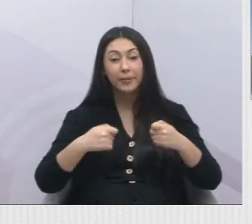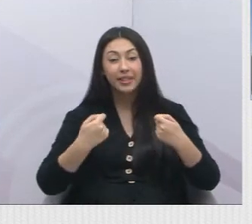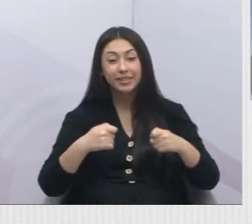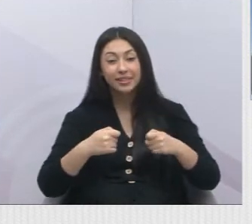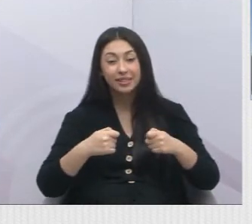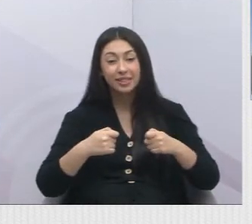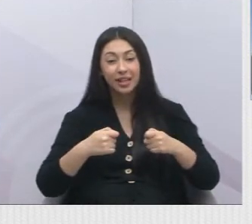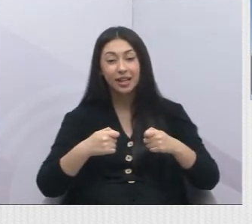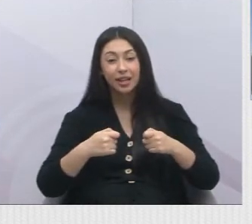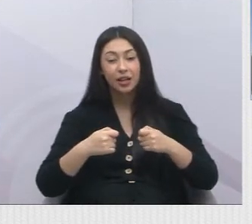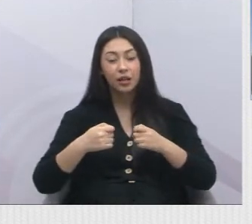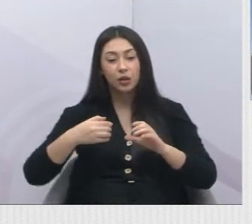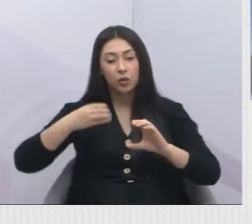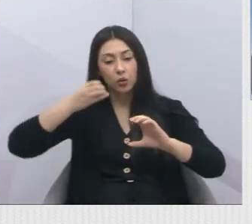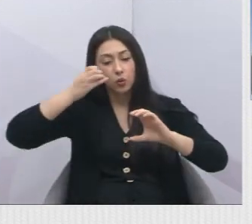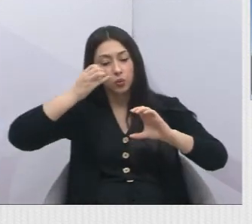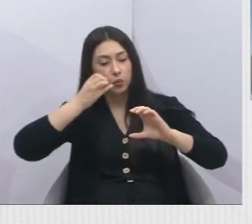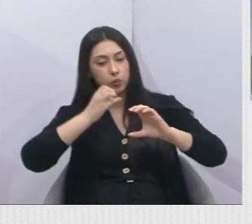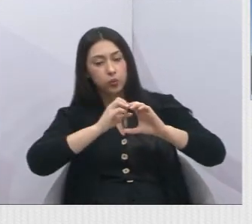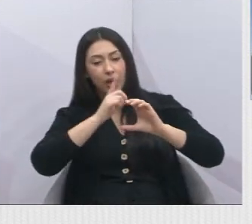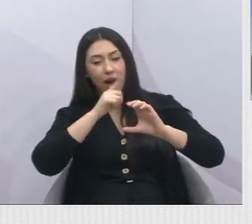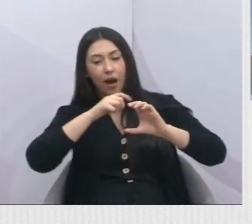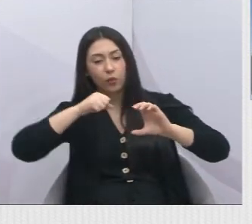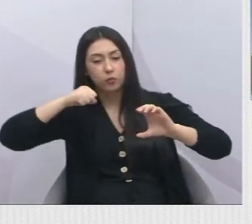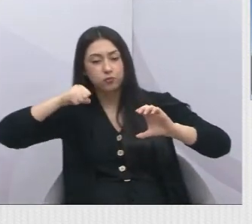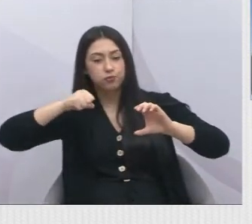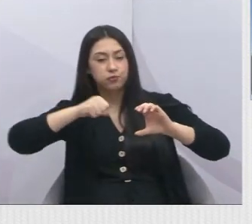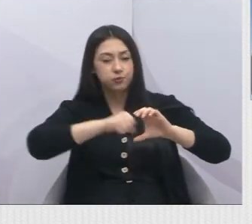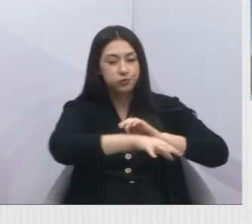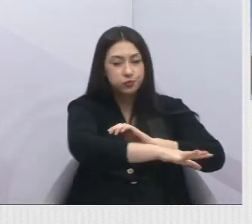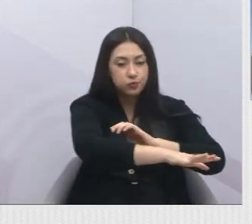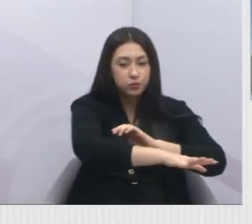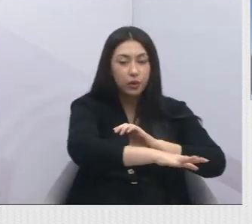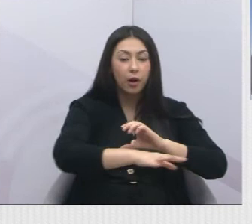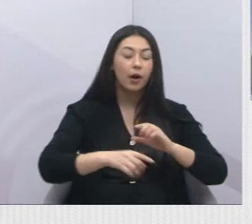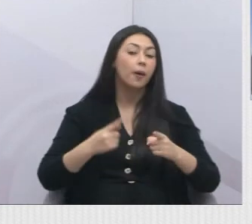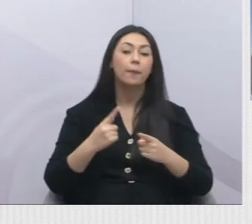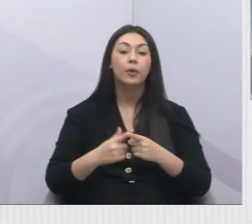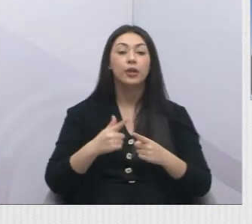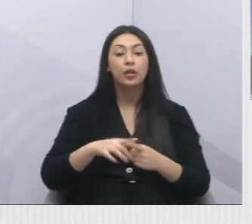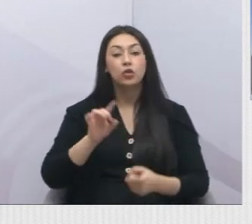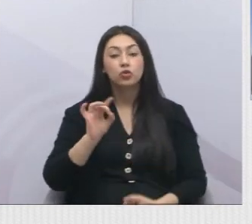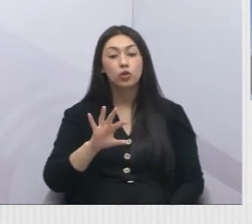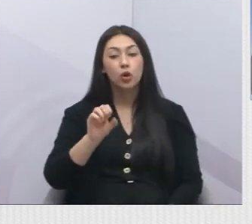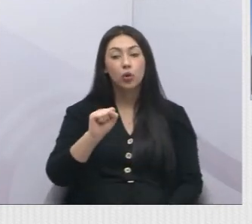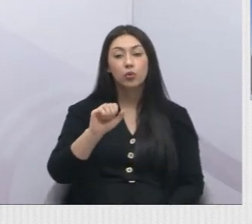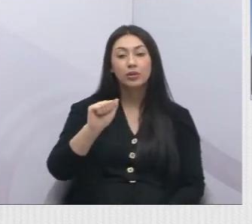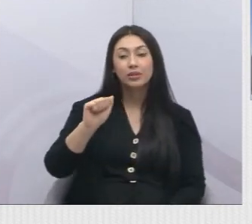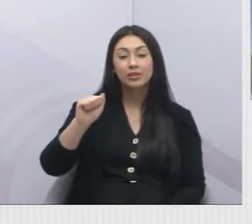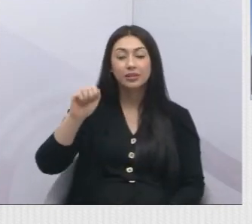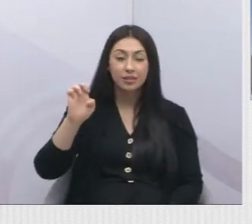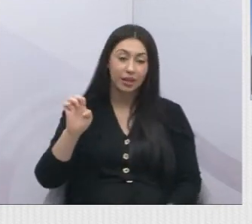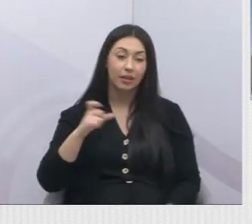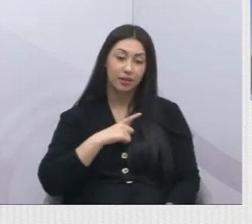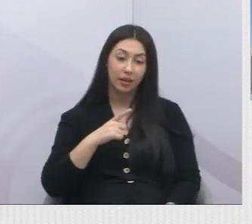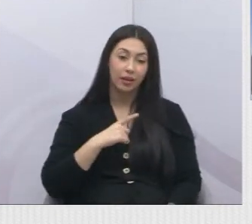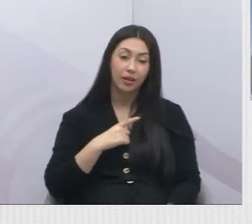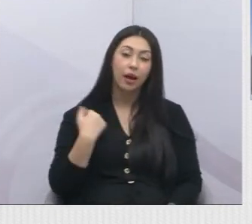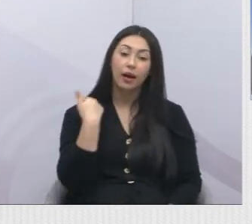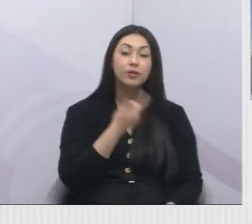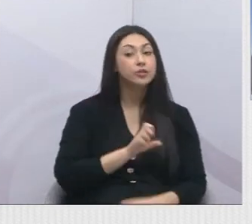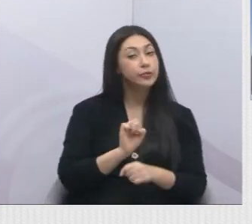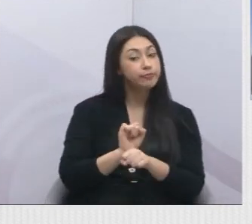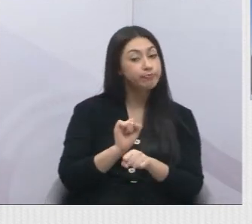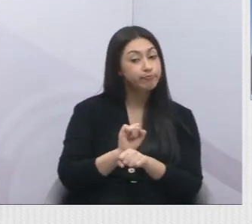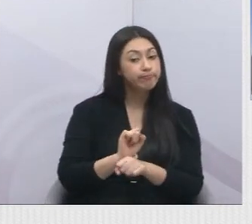dentro dela, que já foi solicitado ao SAI, porque só o SAI que tem, e vai nos atender, se Deus